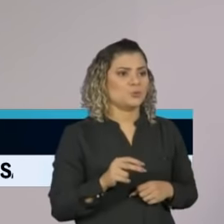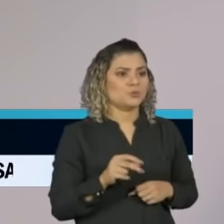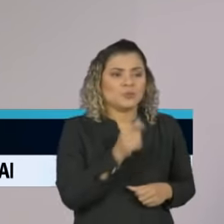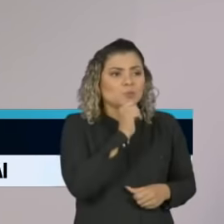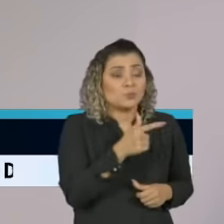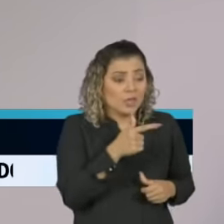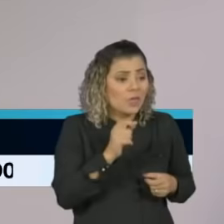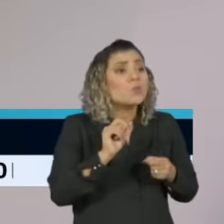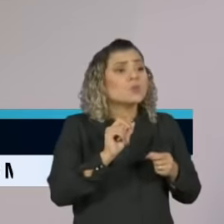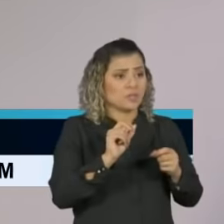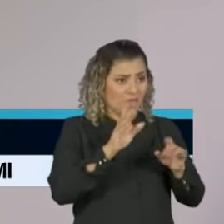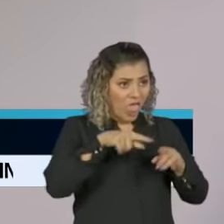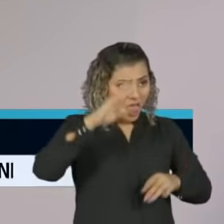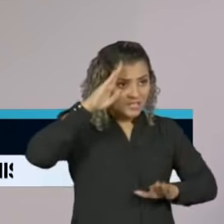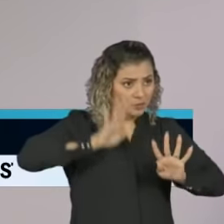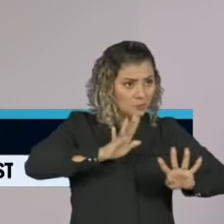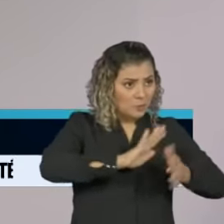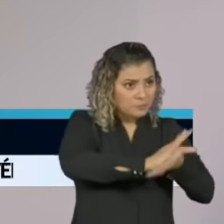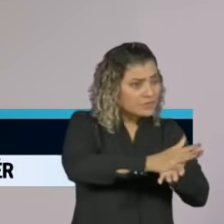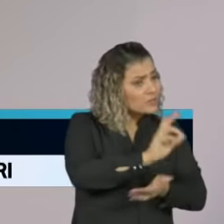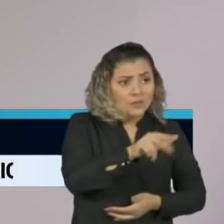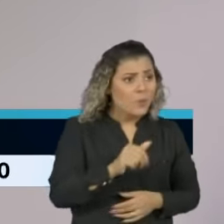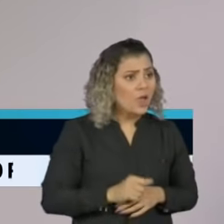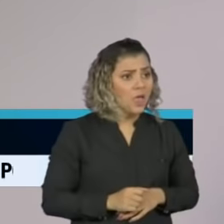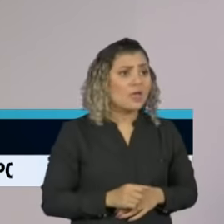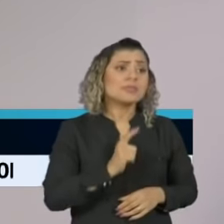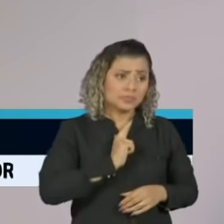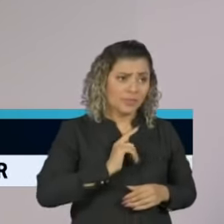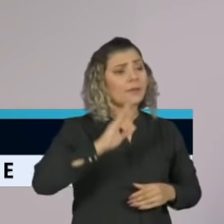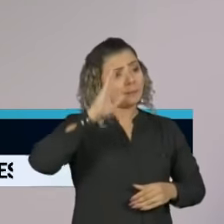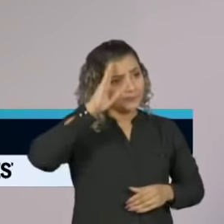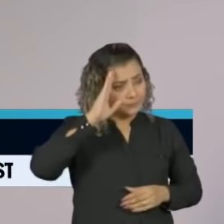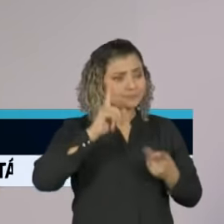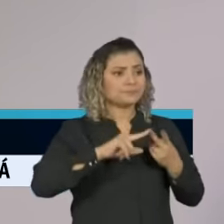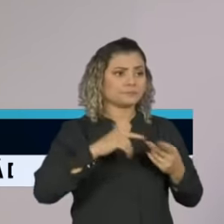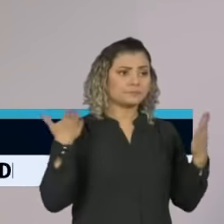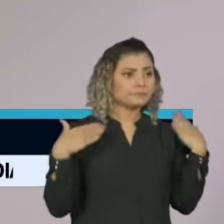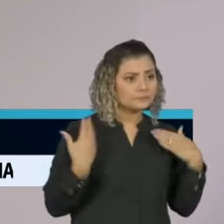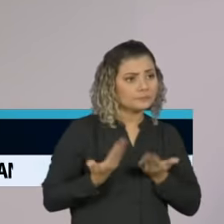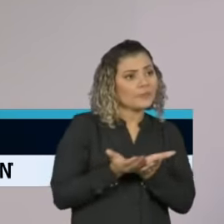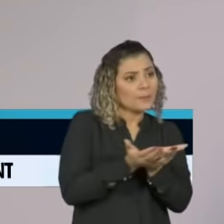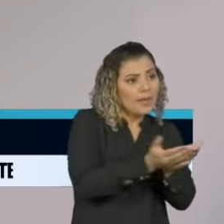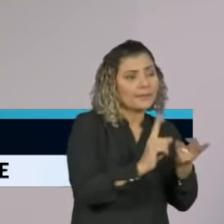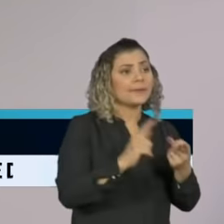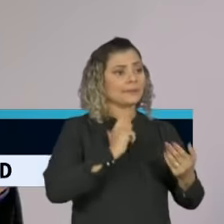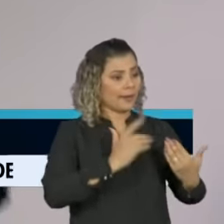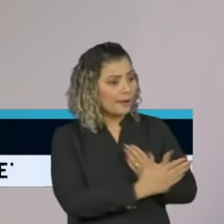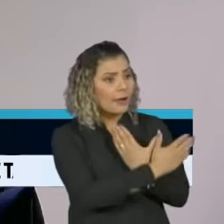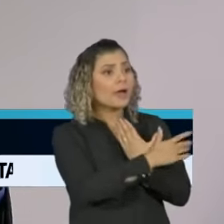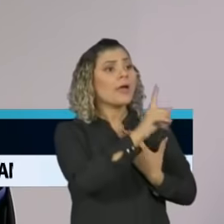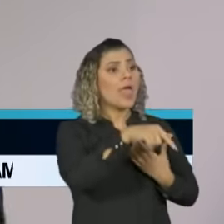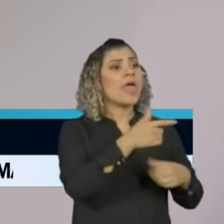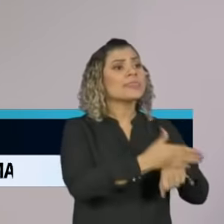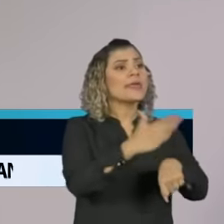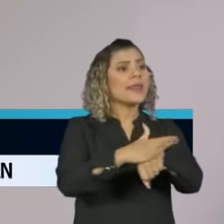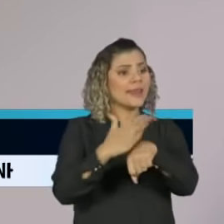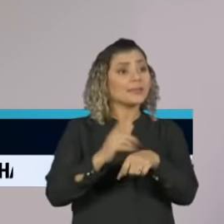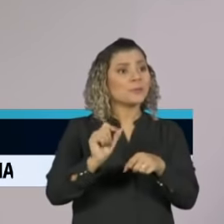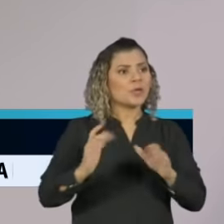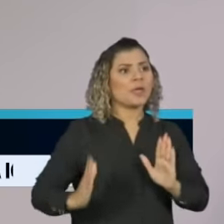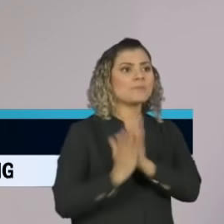verdade? Nós temos o nosso exército, marinha, aeronáutica, todos treinados para a guerra, né? Uma guerra para inimigo, para